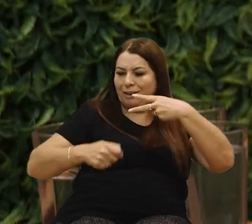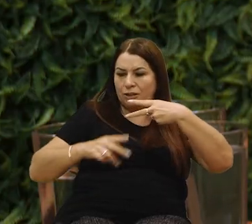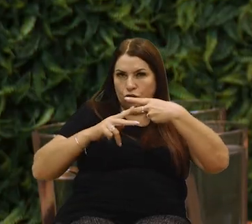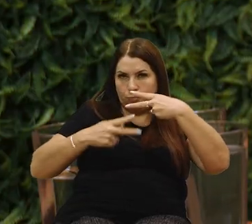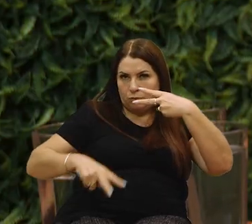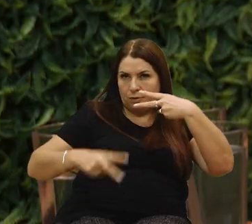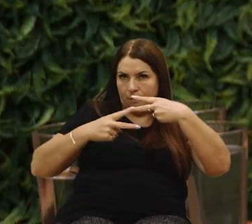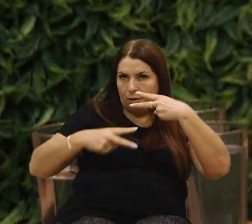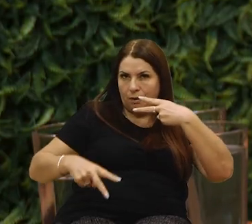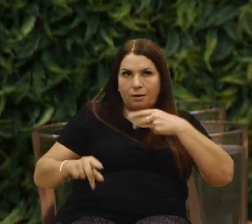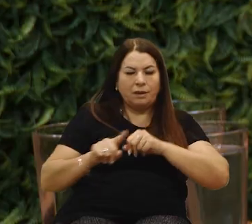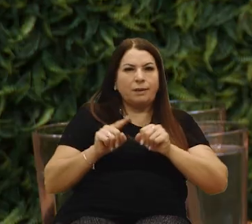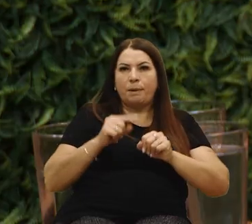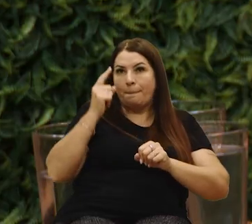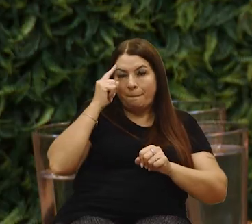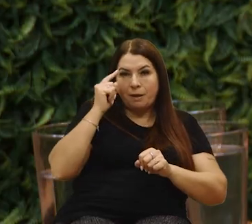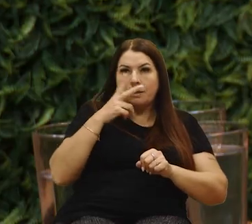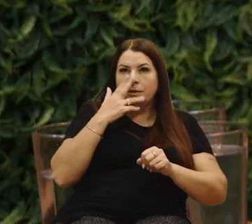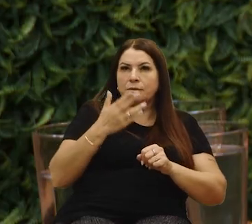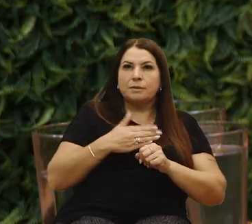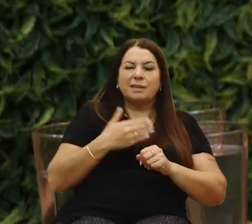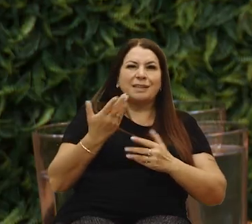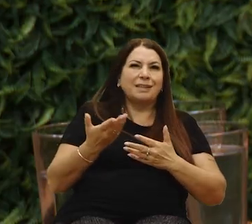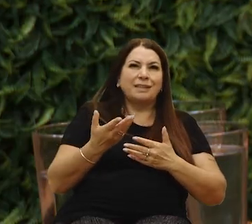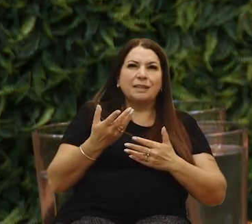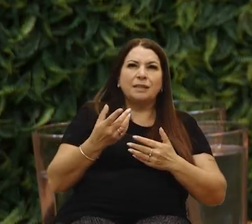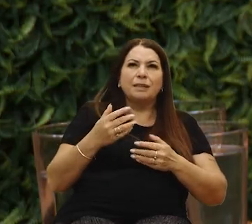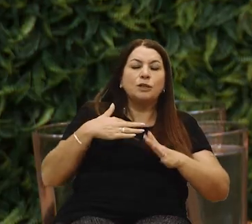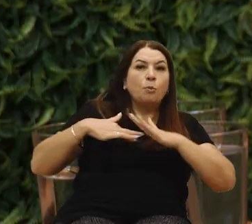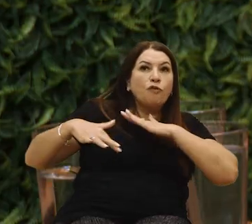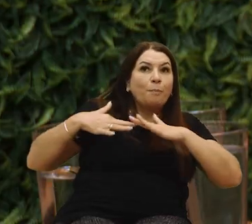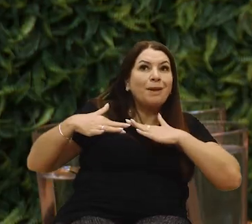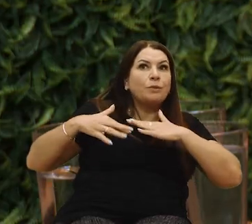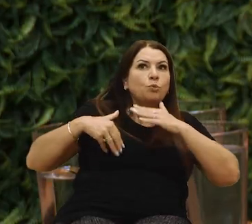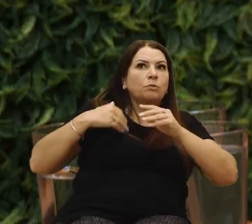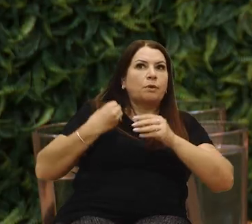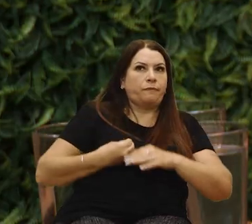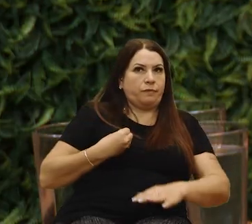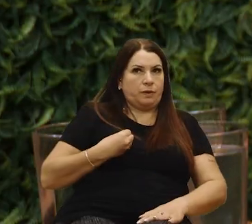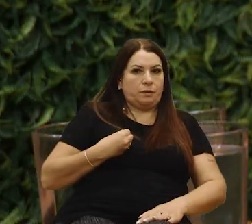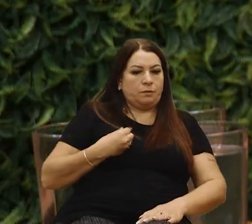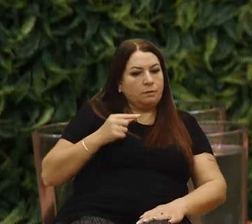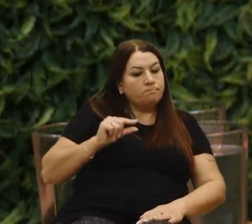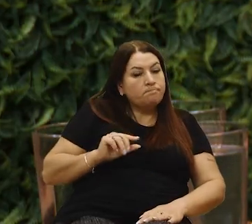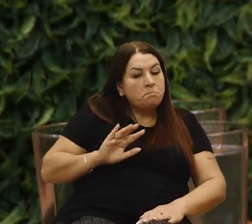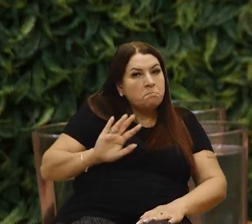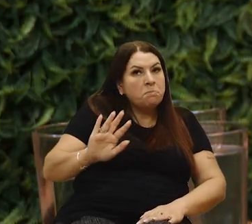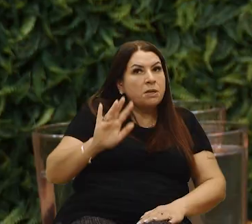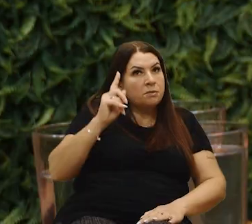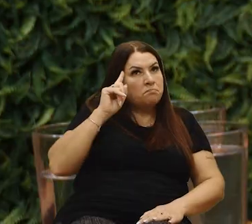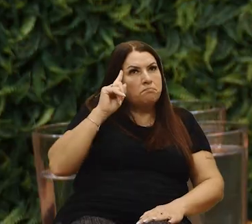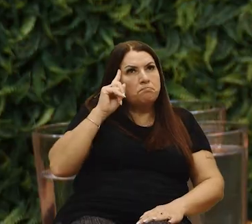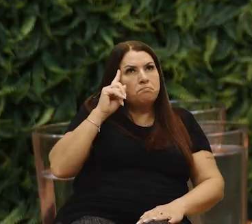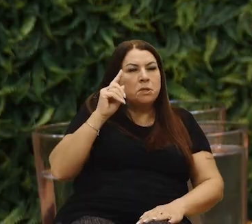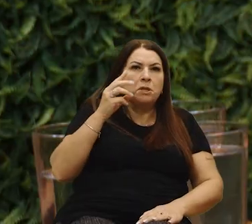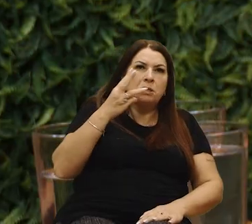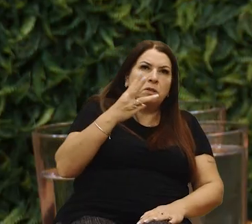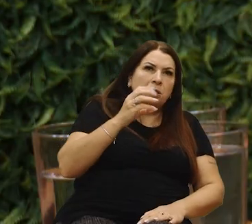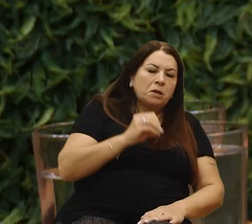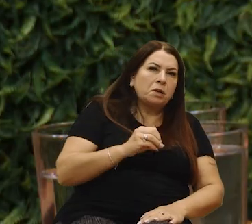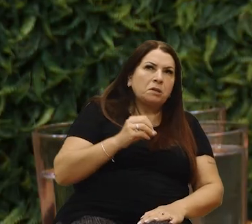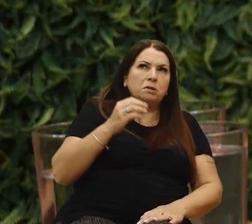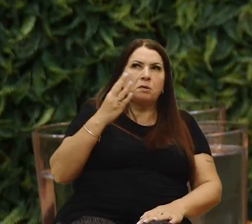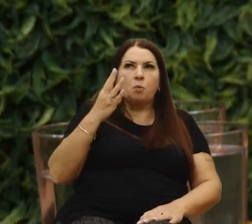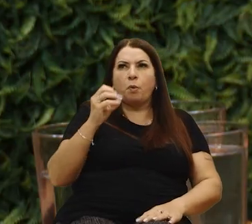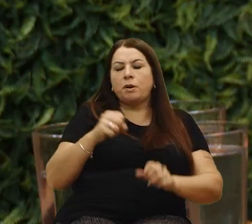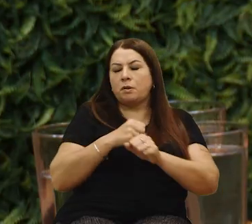né, apogeu, decadência, esse movimento da vida. Daqui a pouco, eu digo daqui a 30, 40